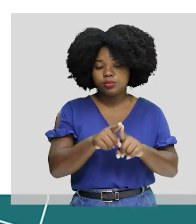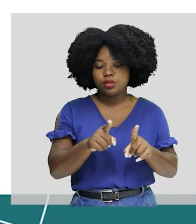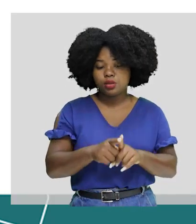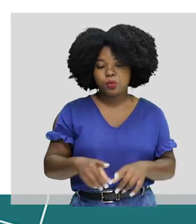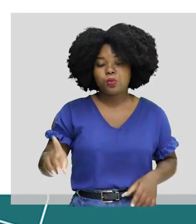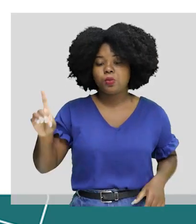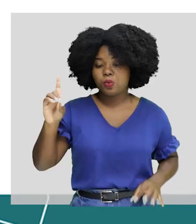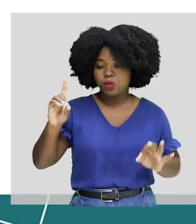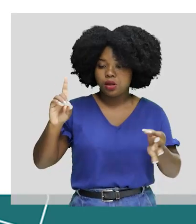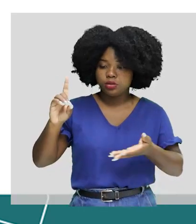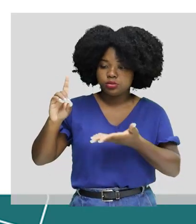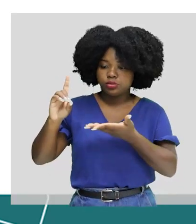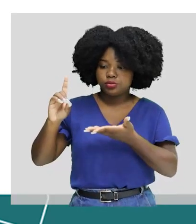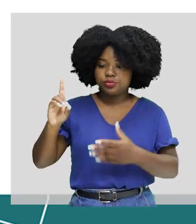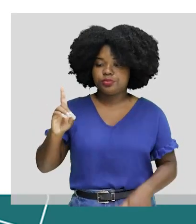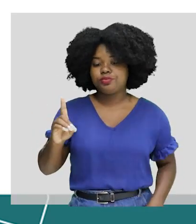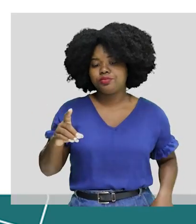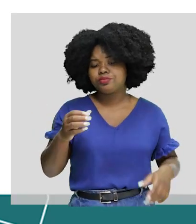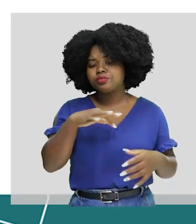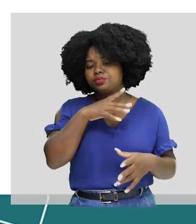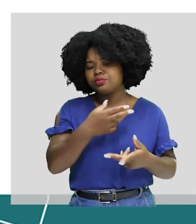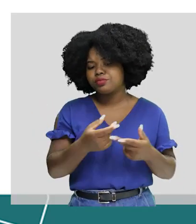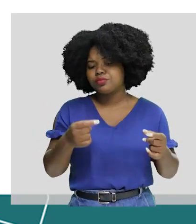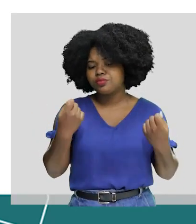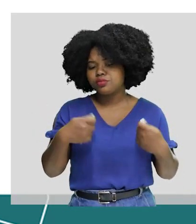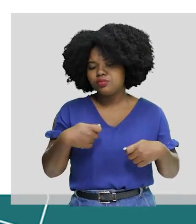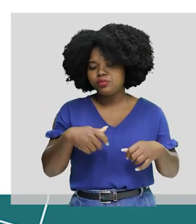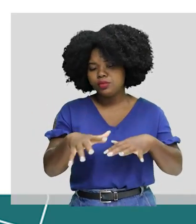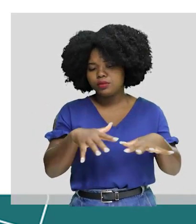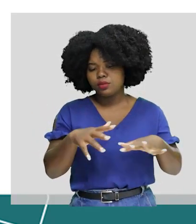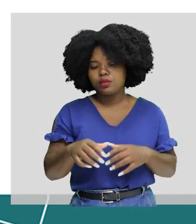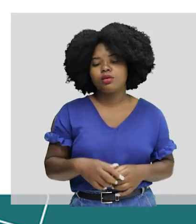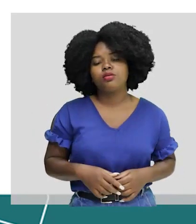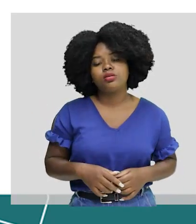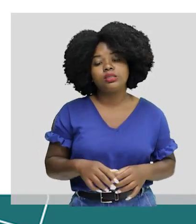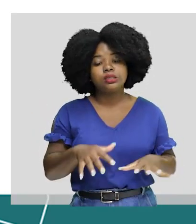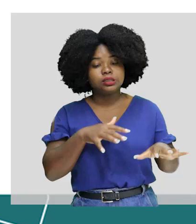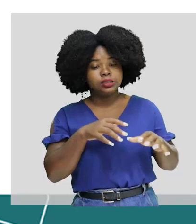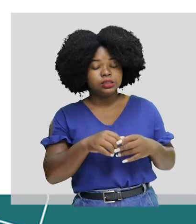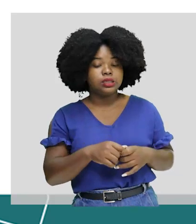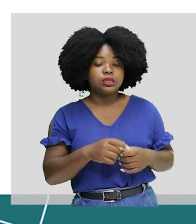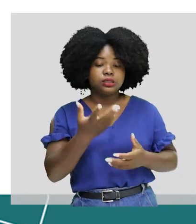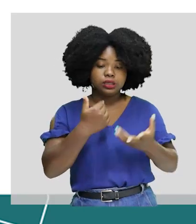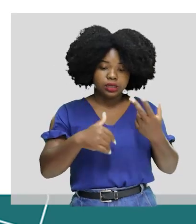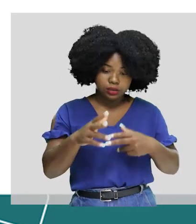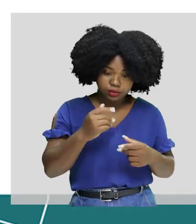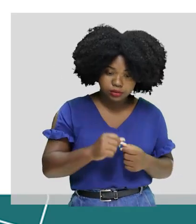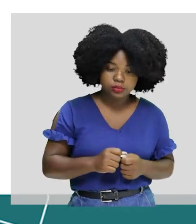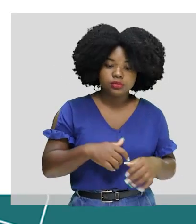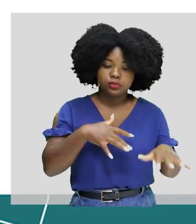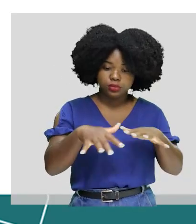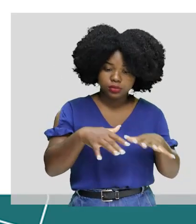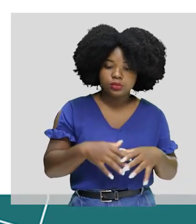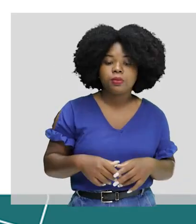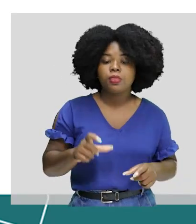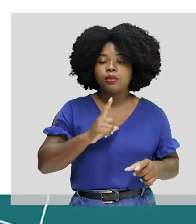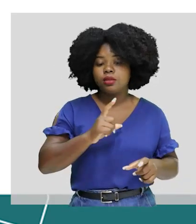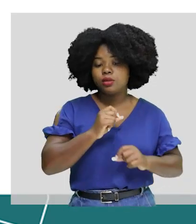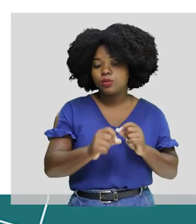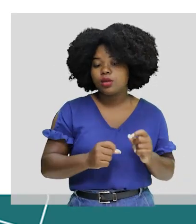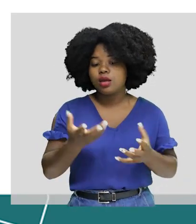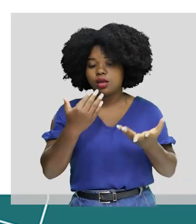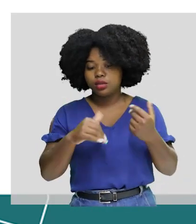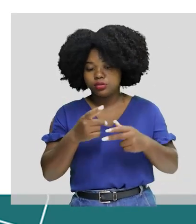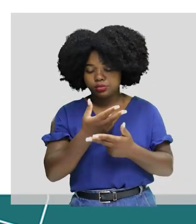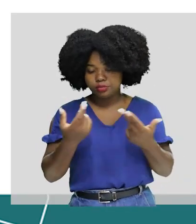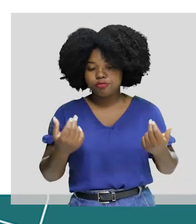alimentação. Esses animais eles precisam se movimentar e essa movimentação serve para ele capturar alimento. Tá bom? Então,